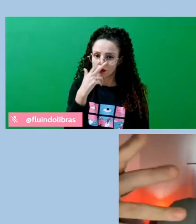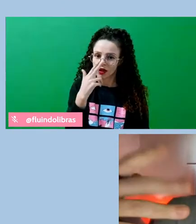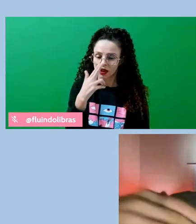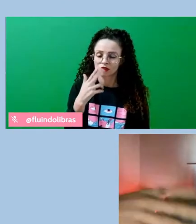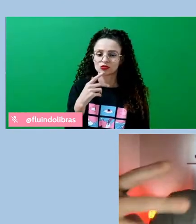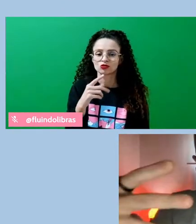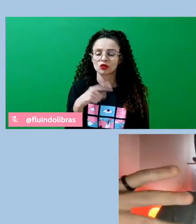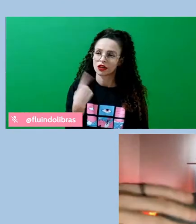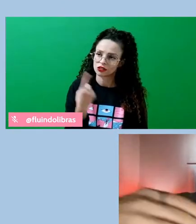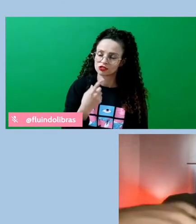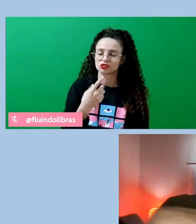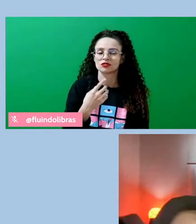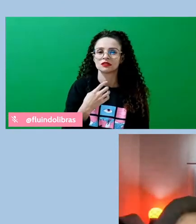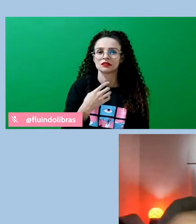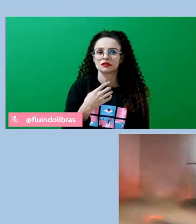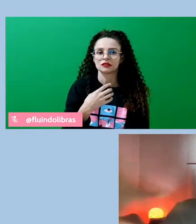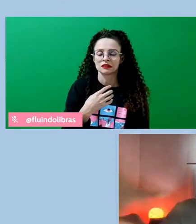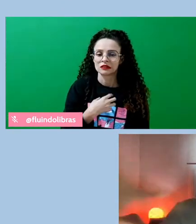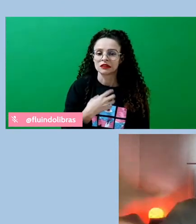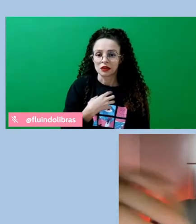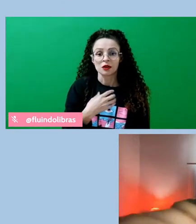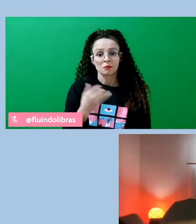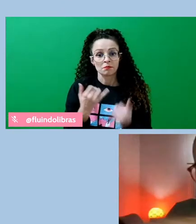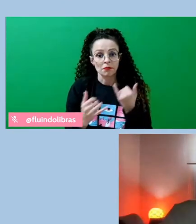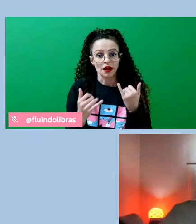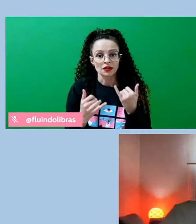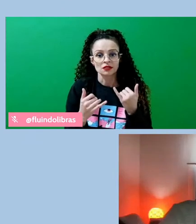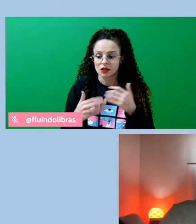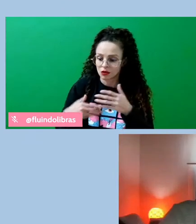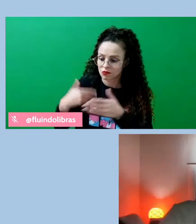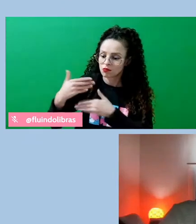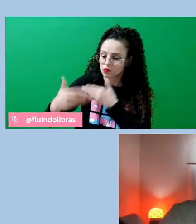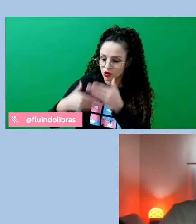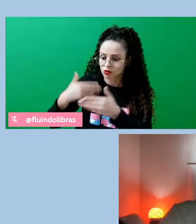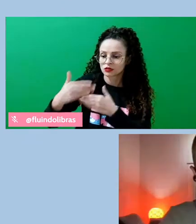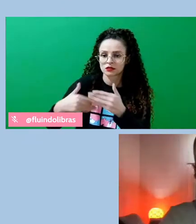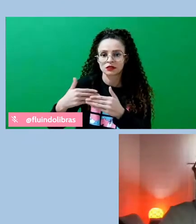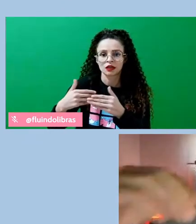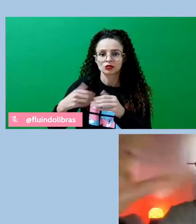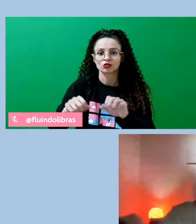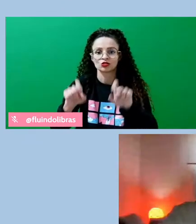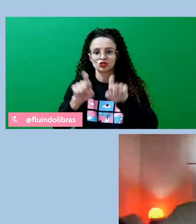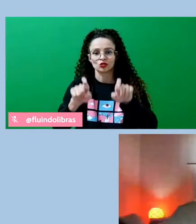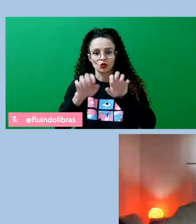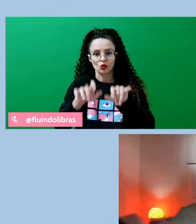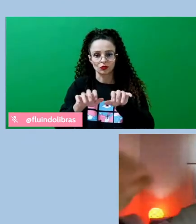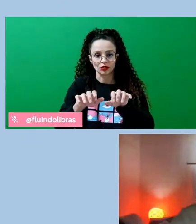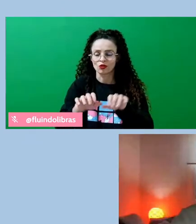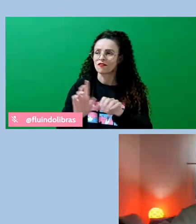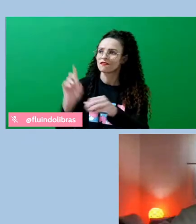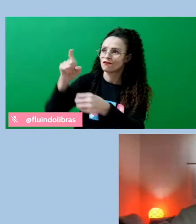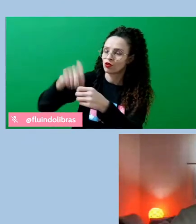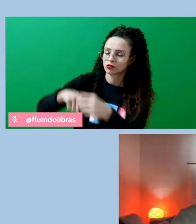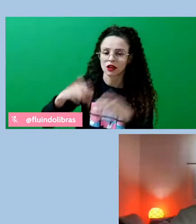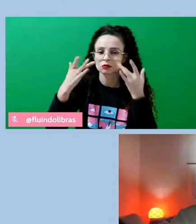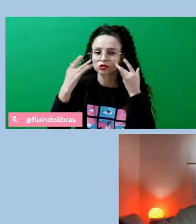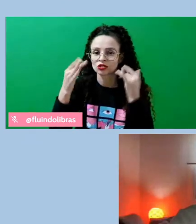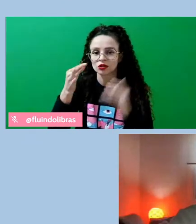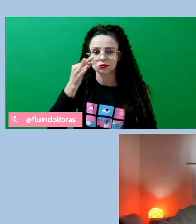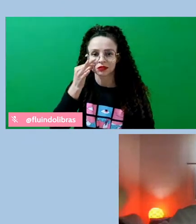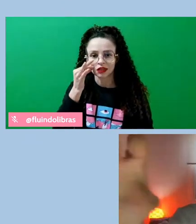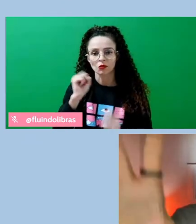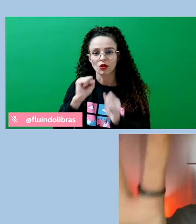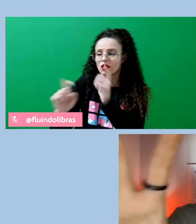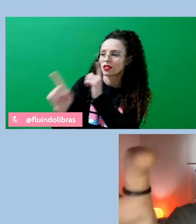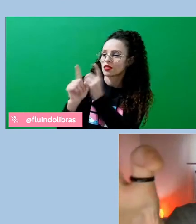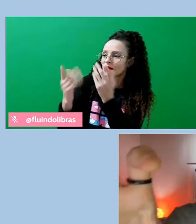está assim, né? Ao mesmo tempo que a gente está louco para sair de casa, sair da frente do computador e voltar lá para o teatro, e voltar para onde quer que a gente possa se encontrar, nos